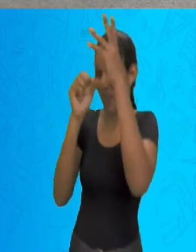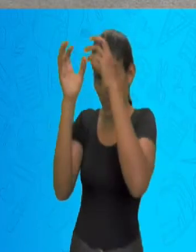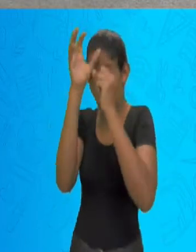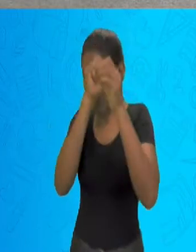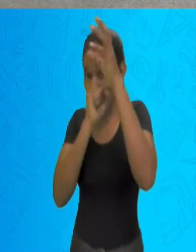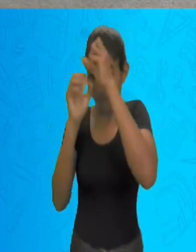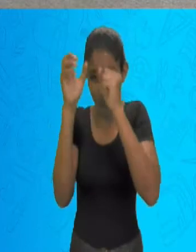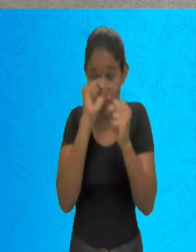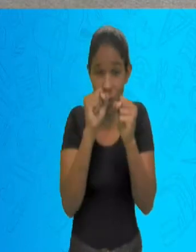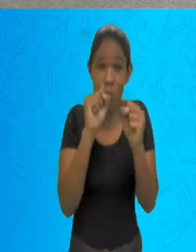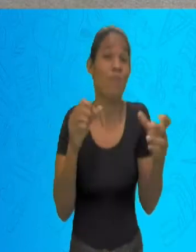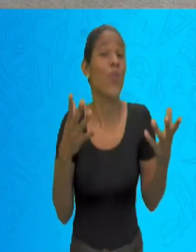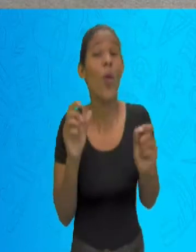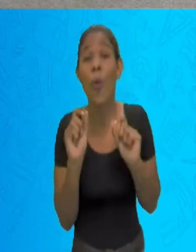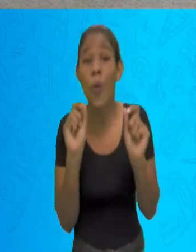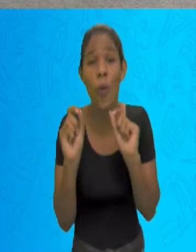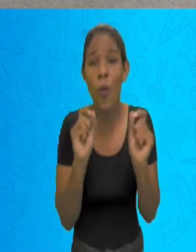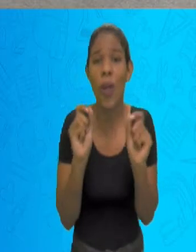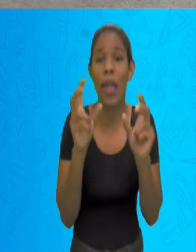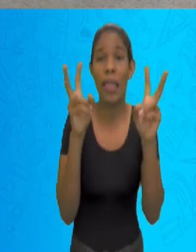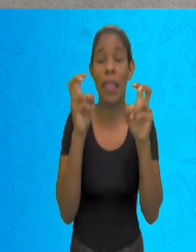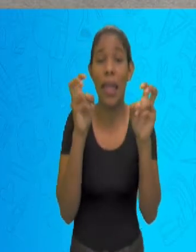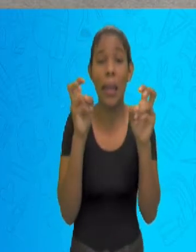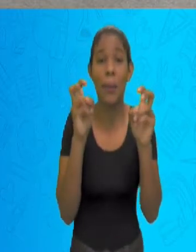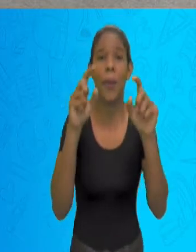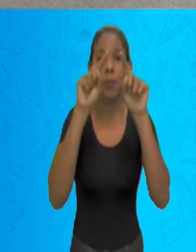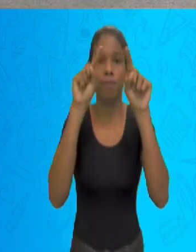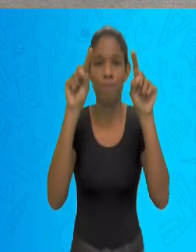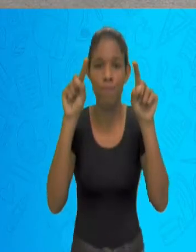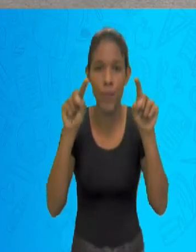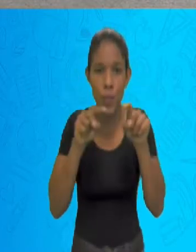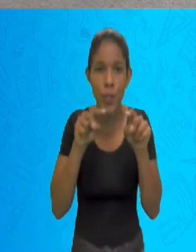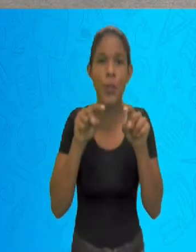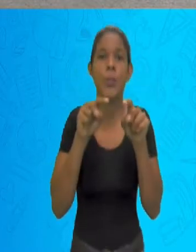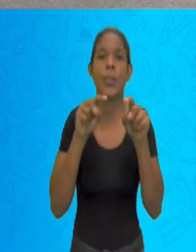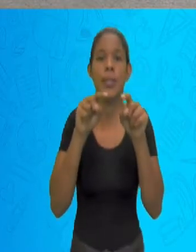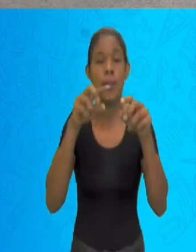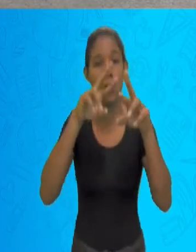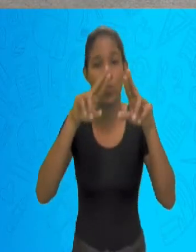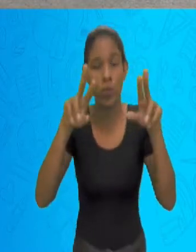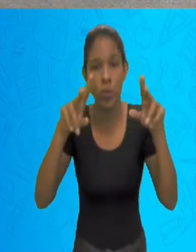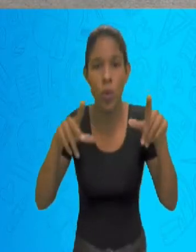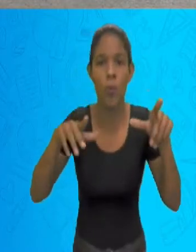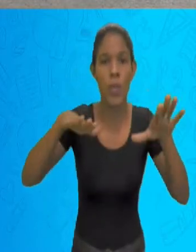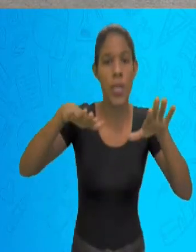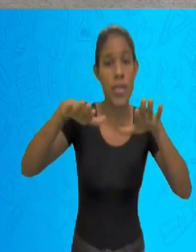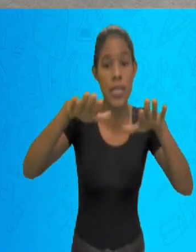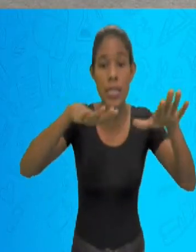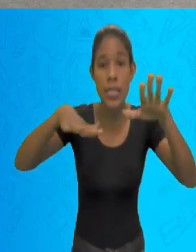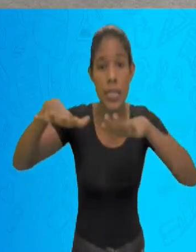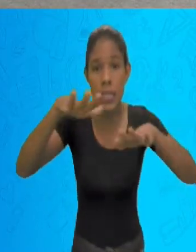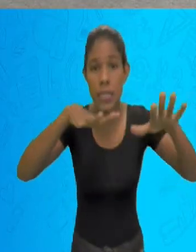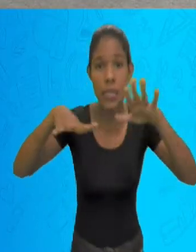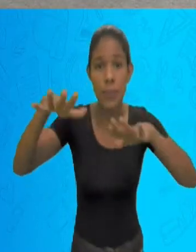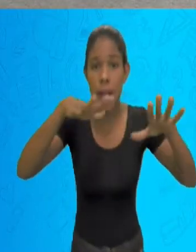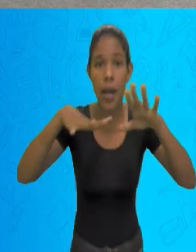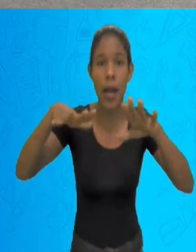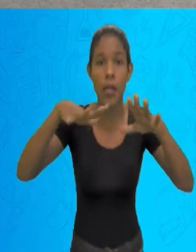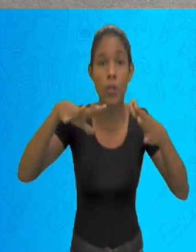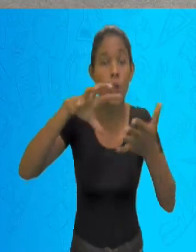sobre geometria, espaço e forma. E a habilidade que nós vamos trabalhar é associar